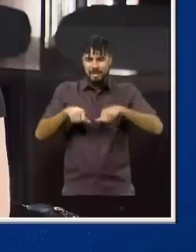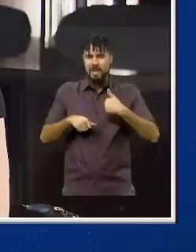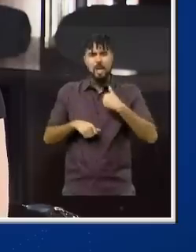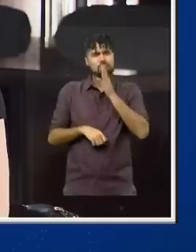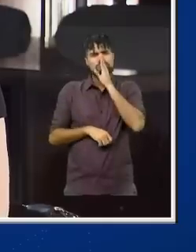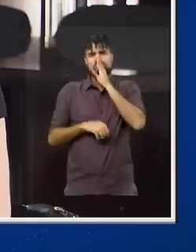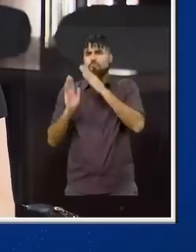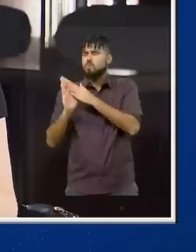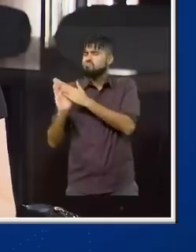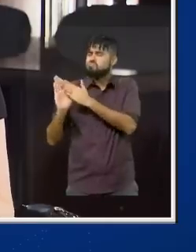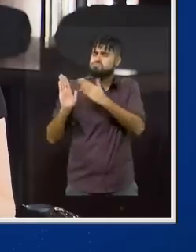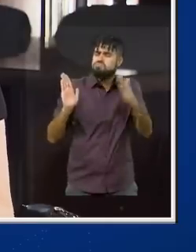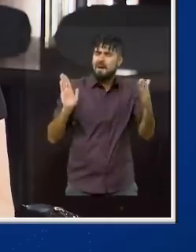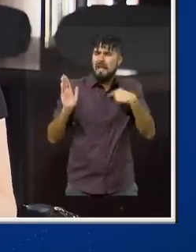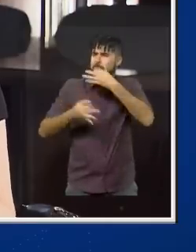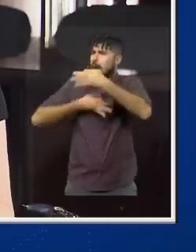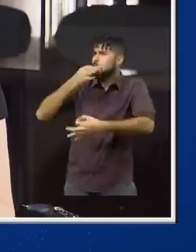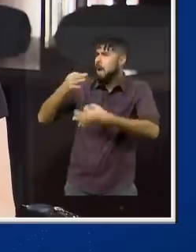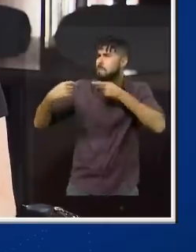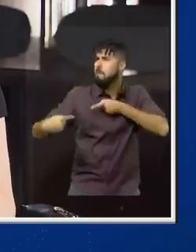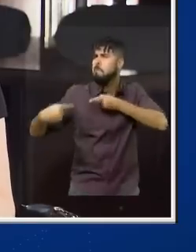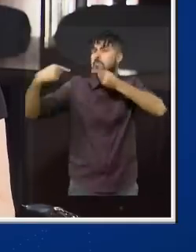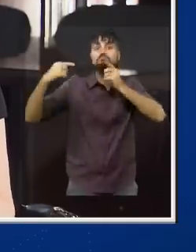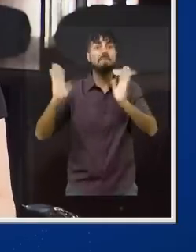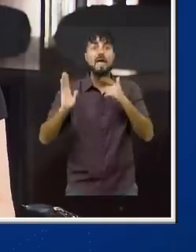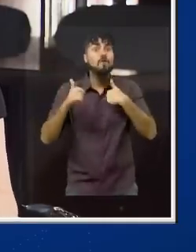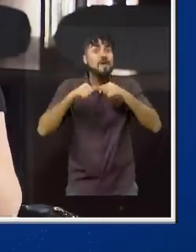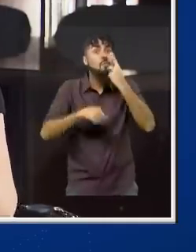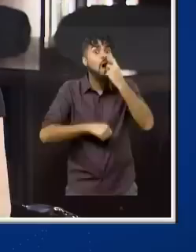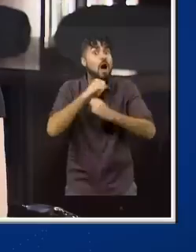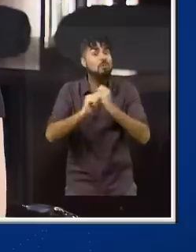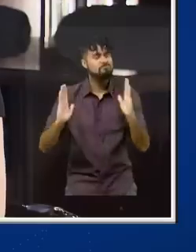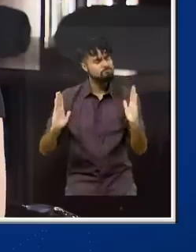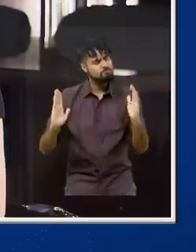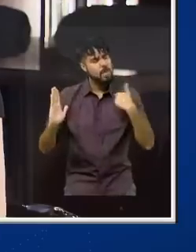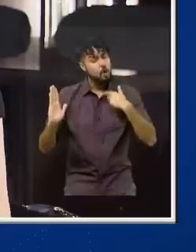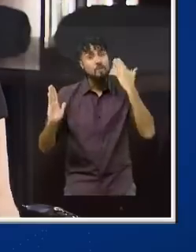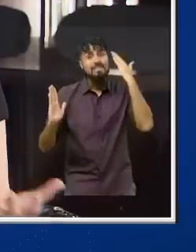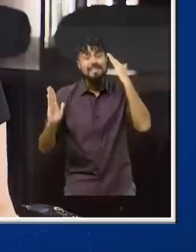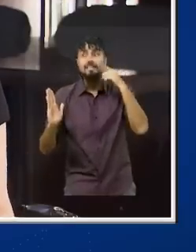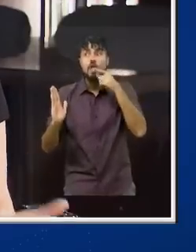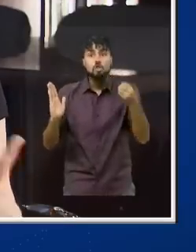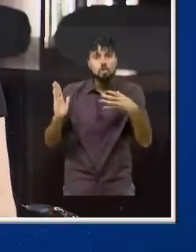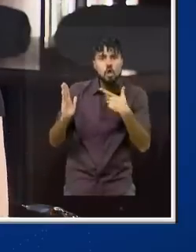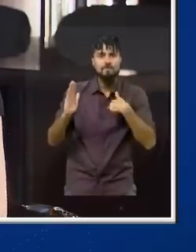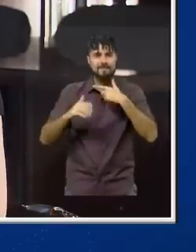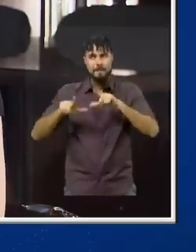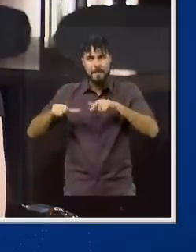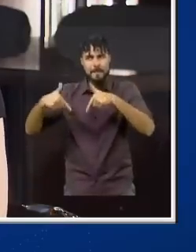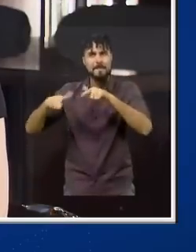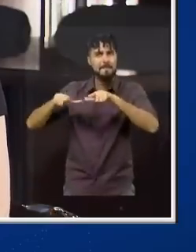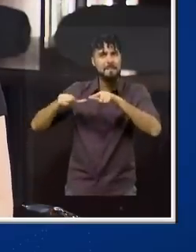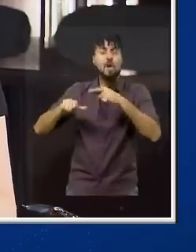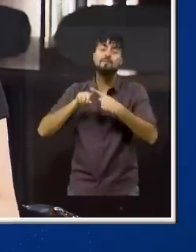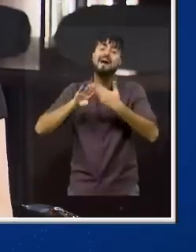e vota em pessoas competentes sejam mulheres ou homens né a Dilma foi por exemplo é mulher não fez